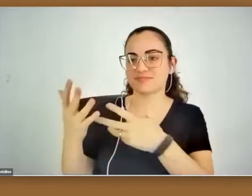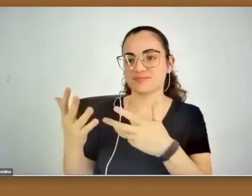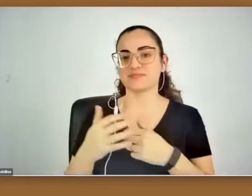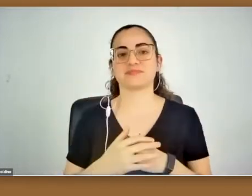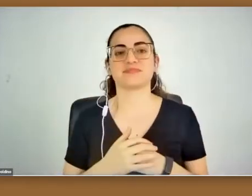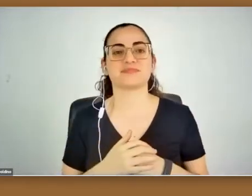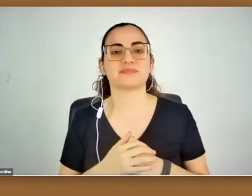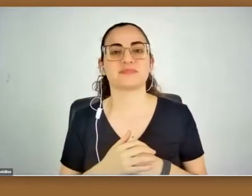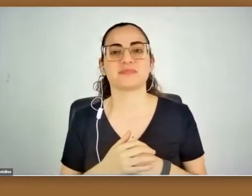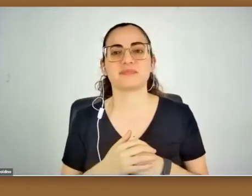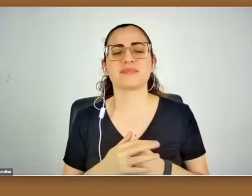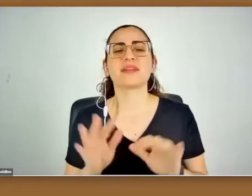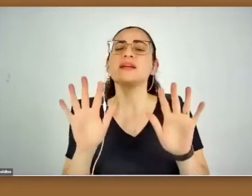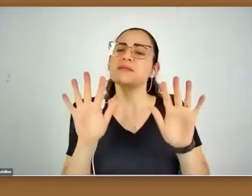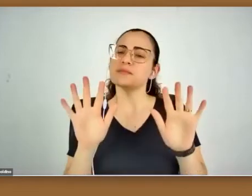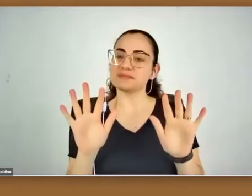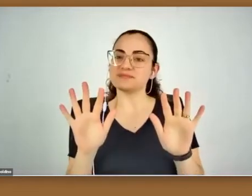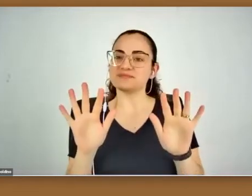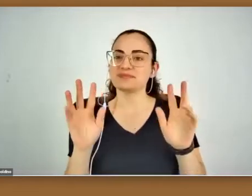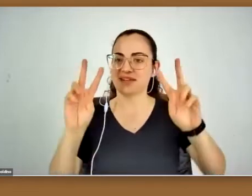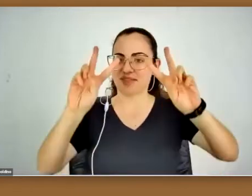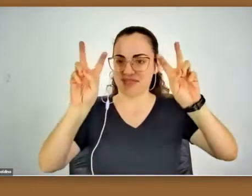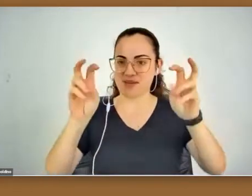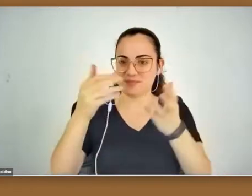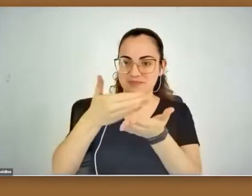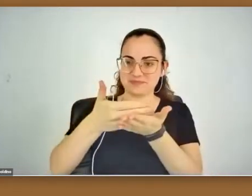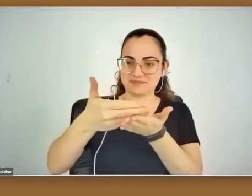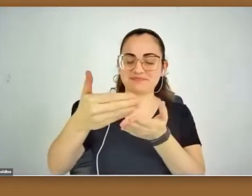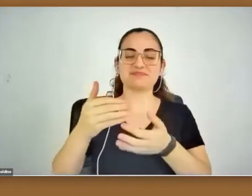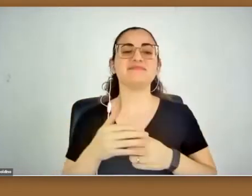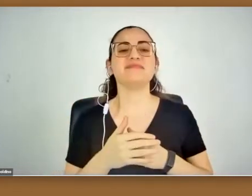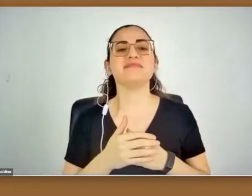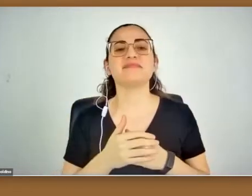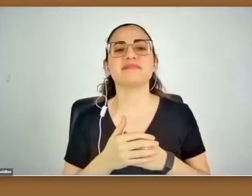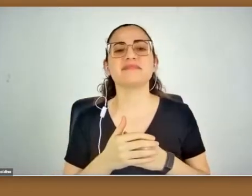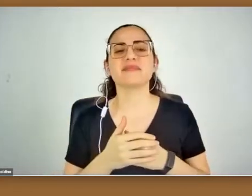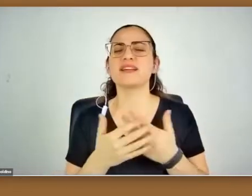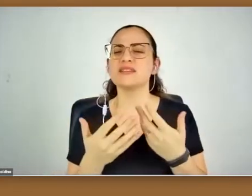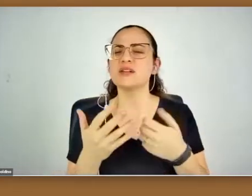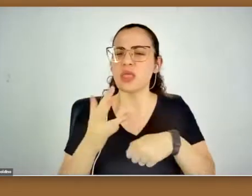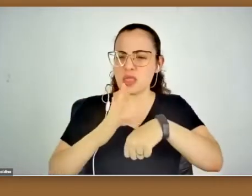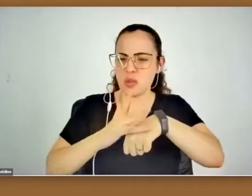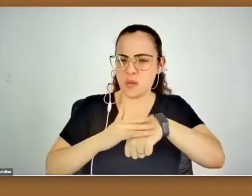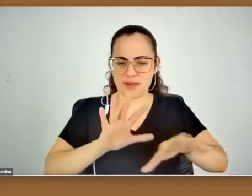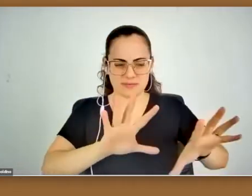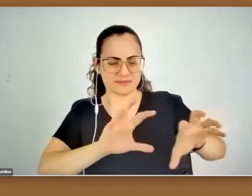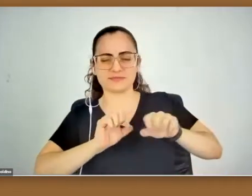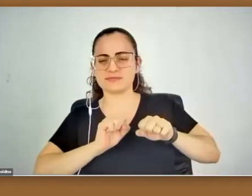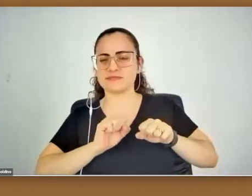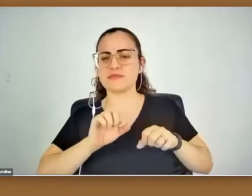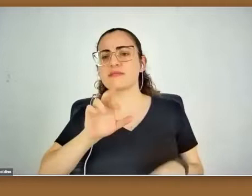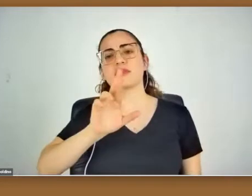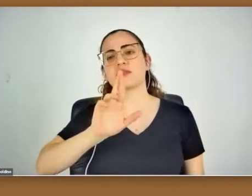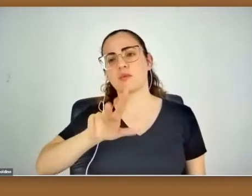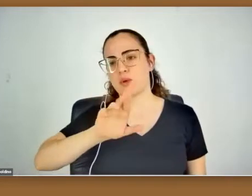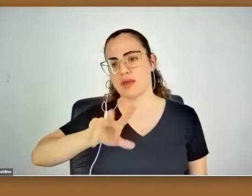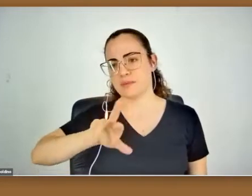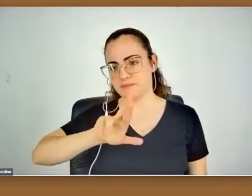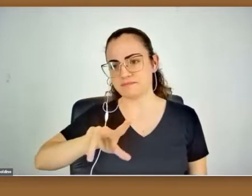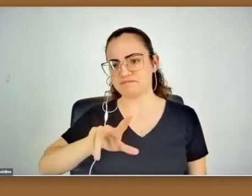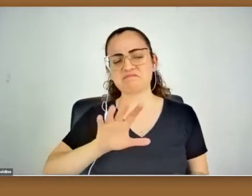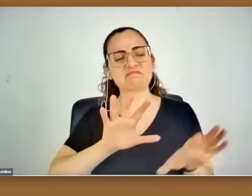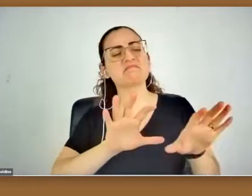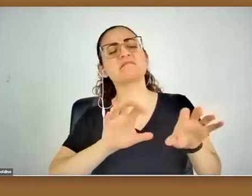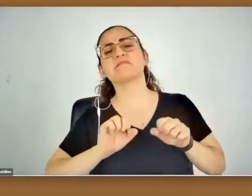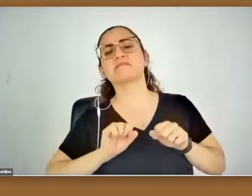gente não transmite doença, né? Doença, a gente transmite uma infecção para a pessoa, né? Um agente